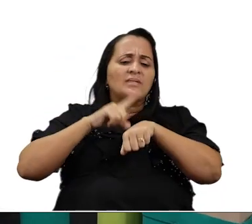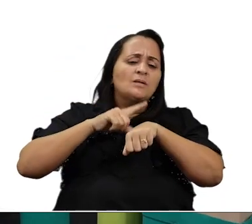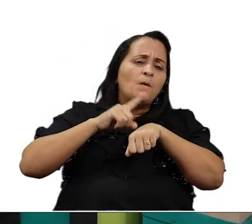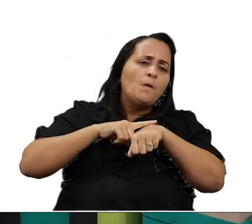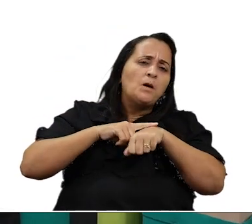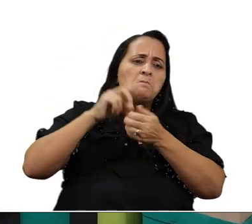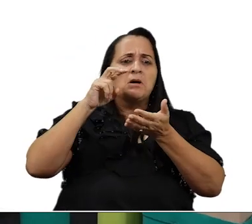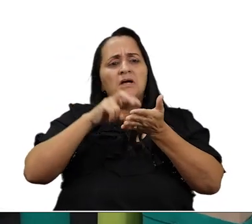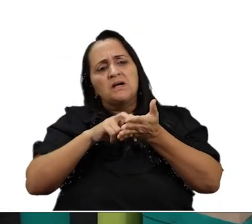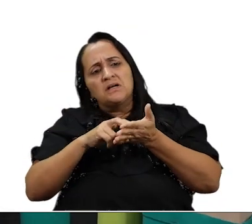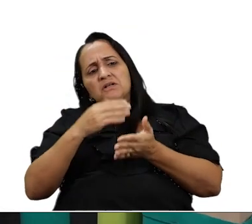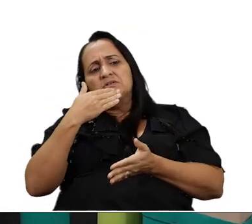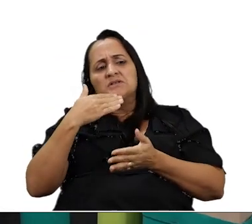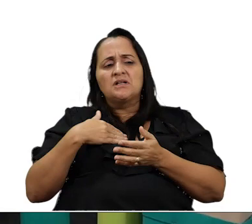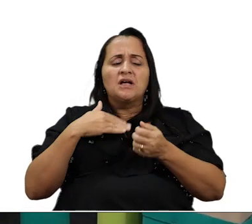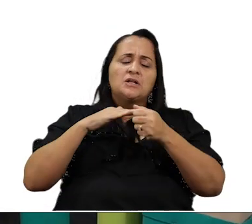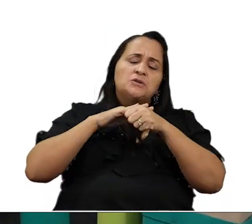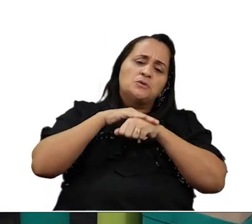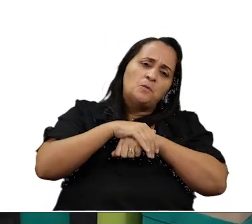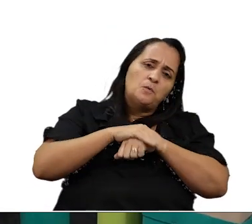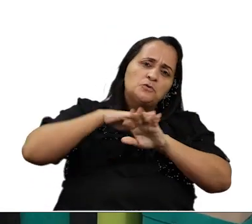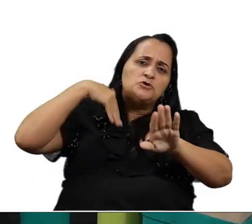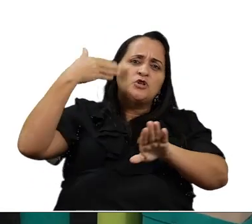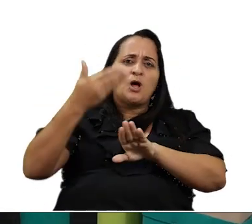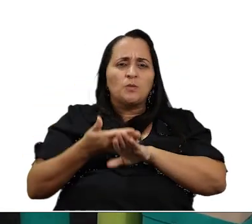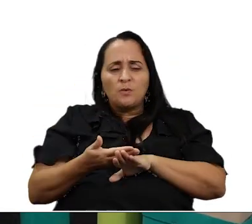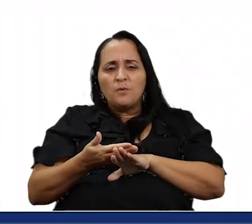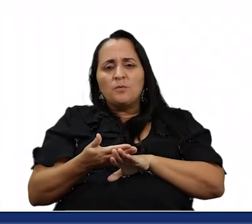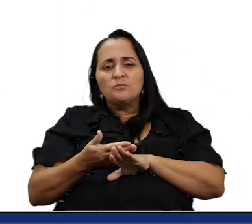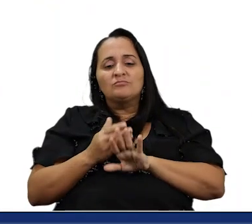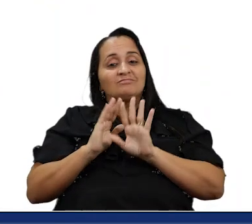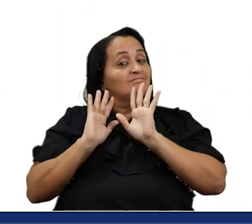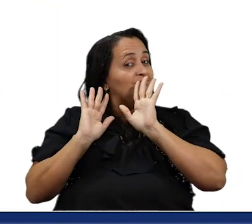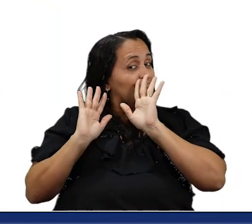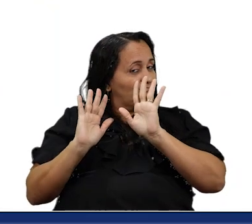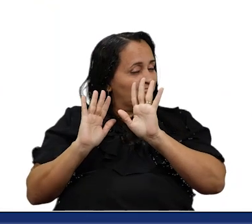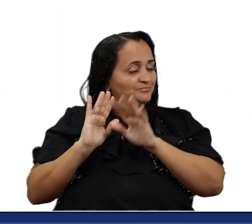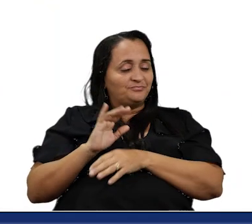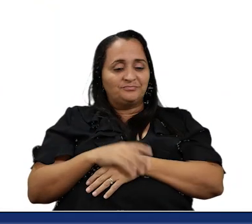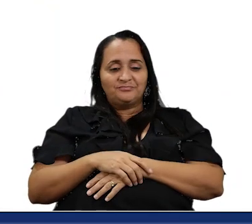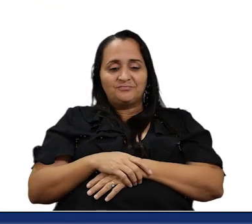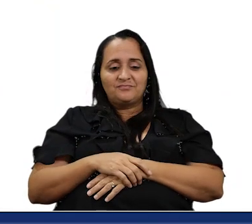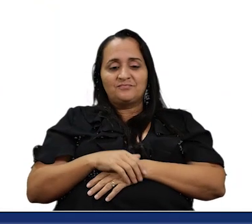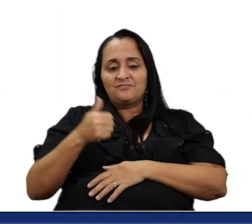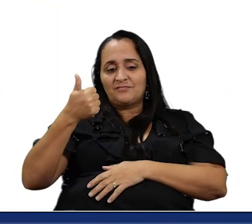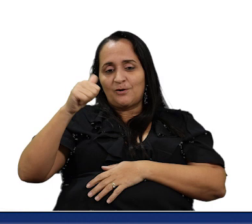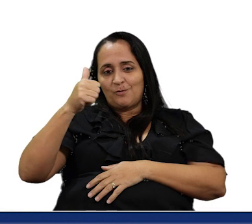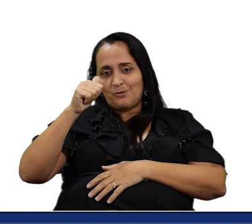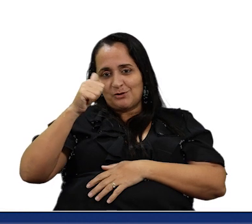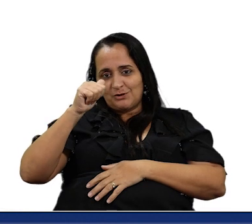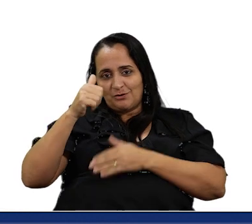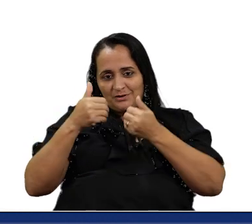de tarde? É de noite? O próprio texto responde essa informação. Continuando aqui, das 11